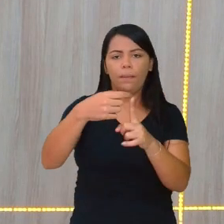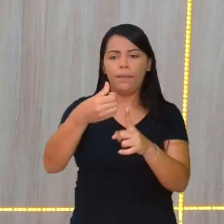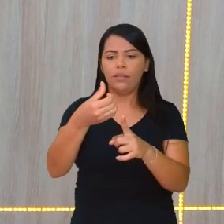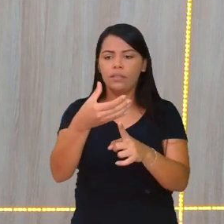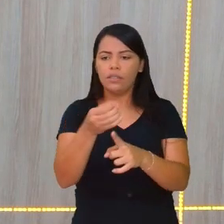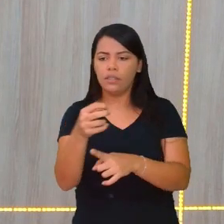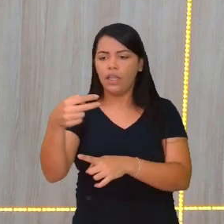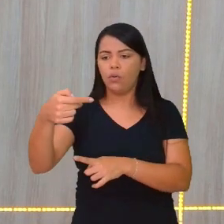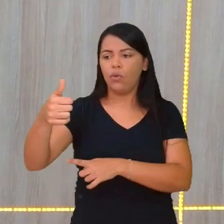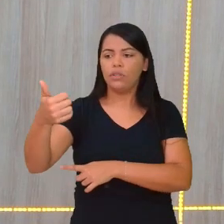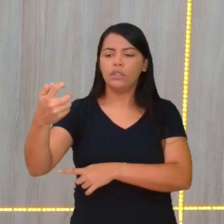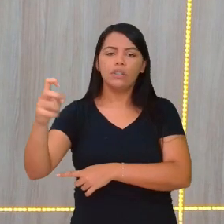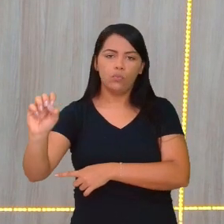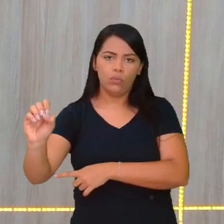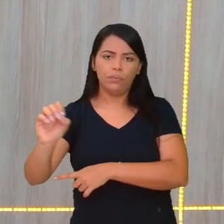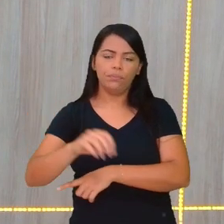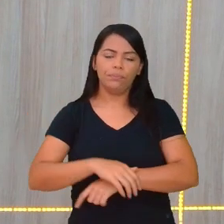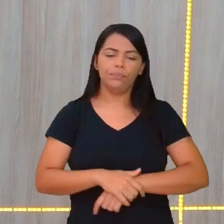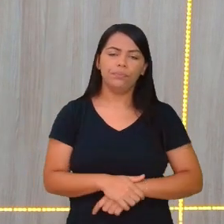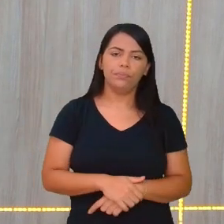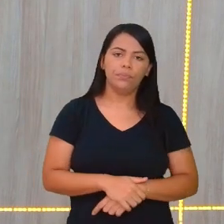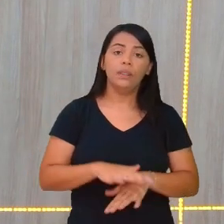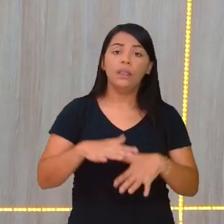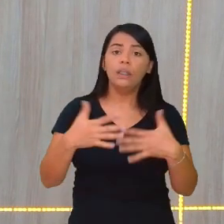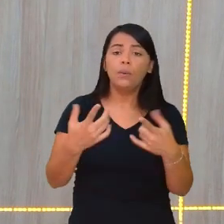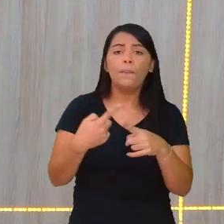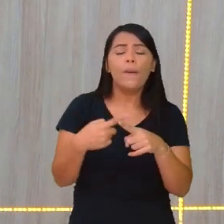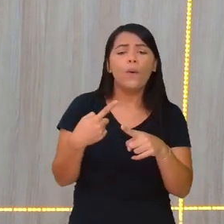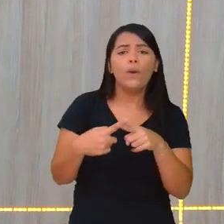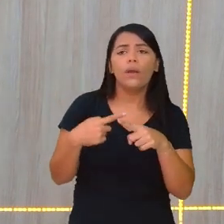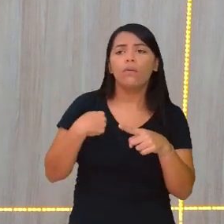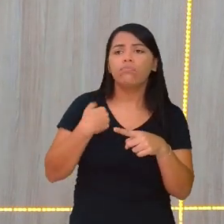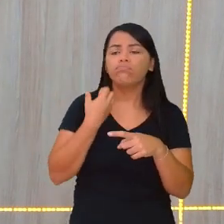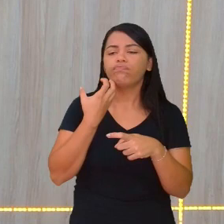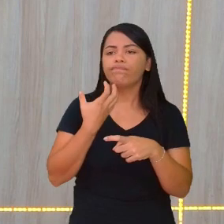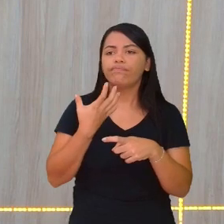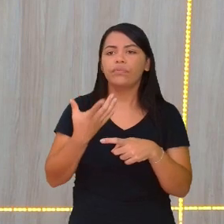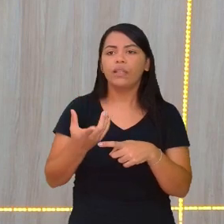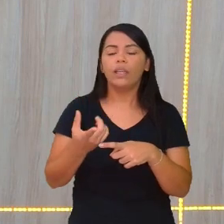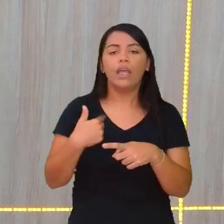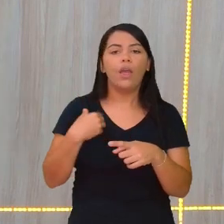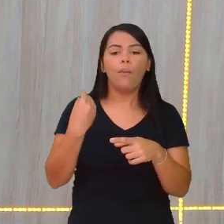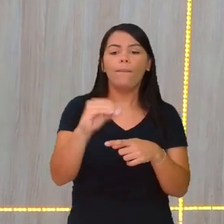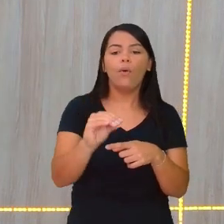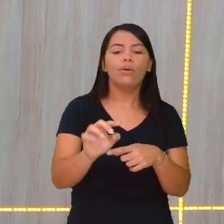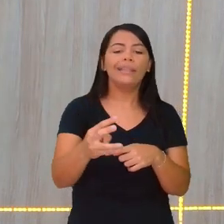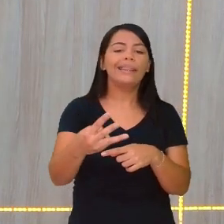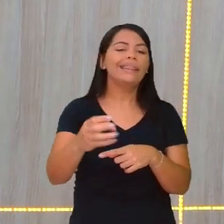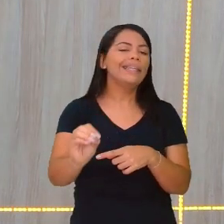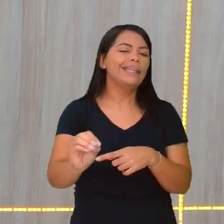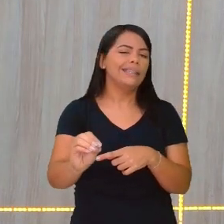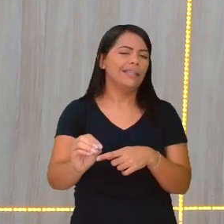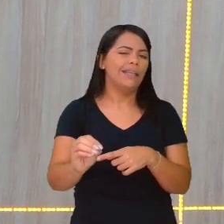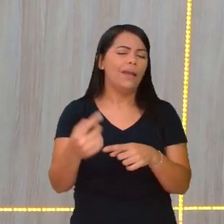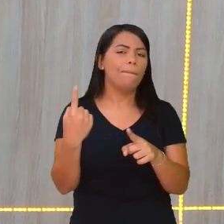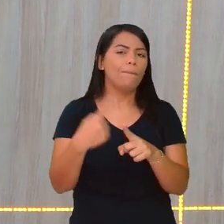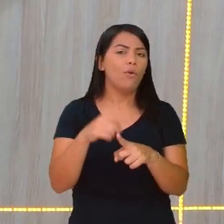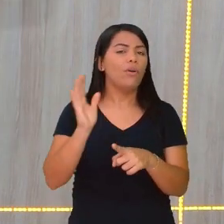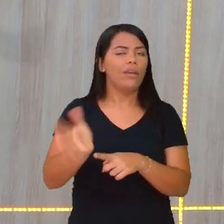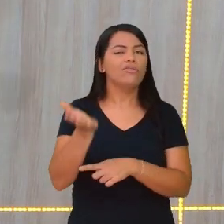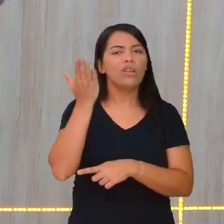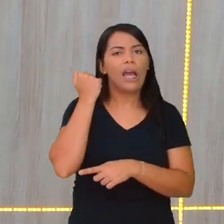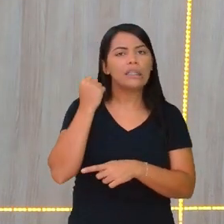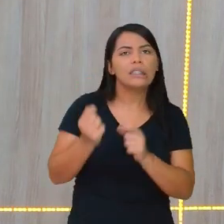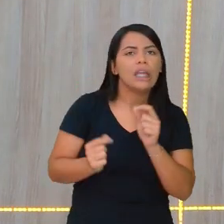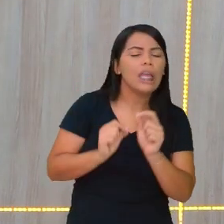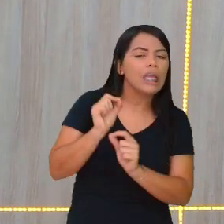60 é 150. E por que eu marquei o 30? Porque aí eu já vou saber